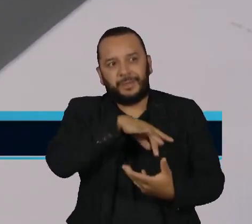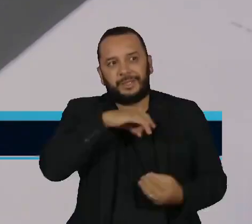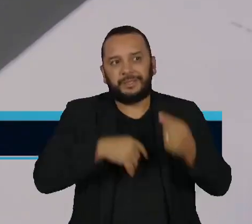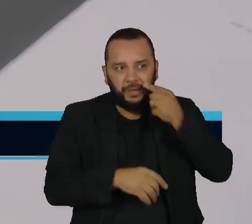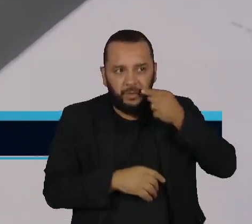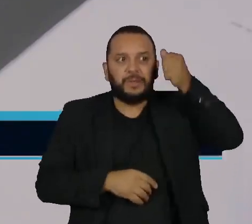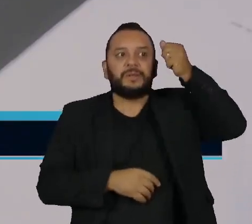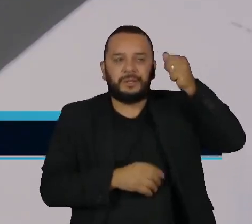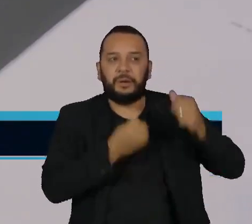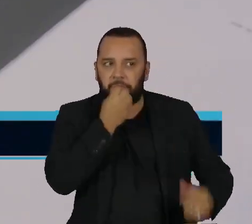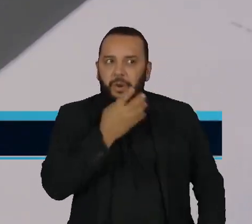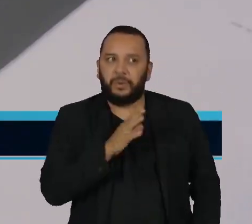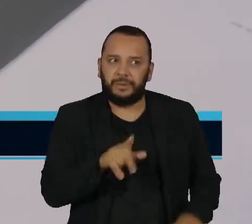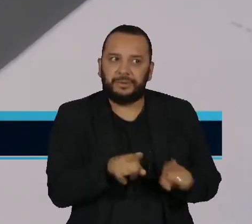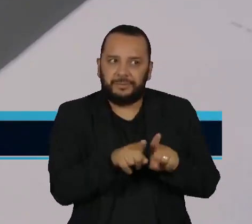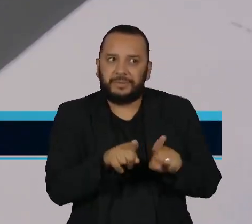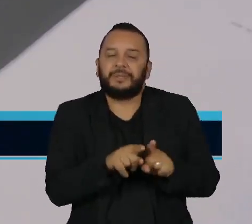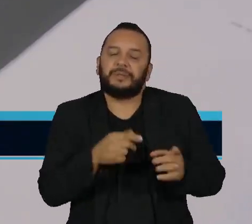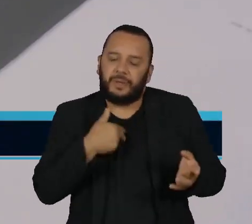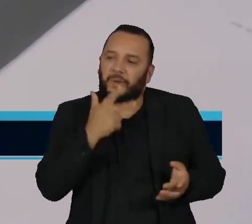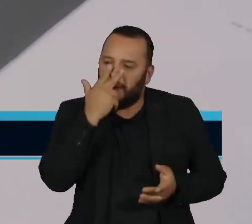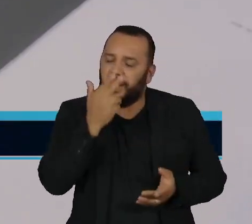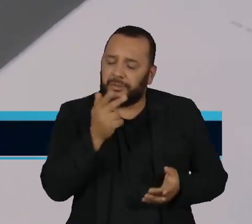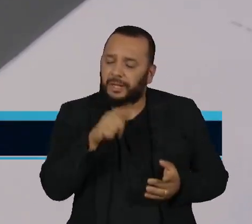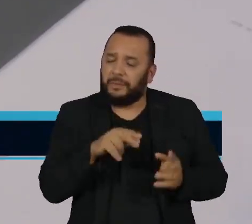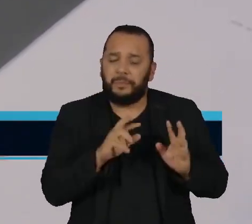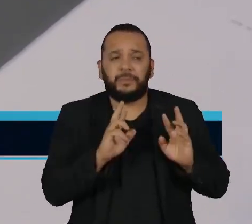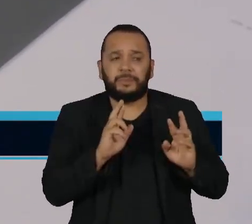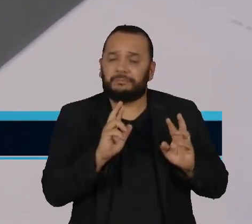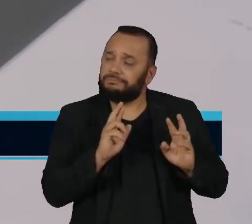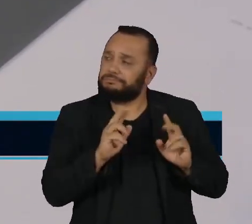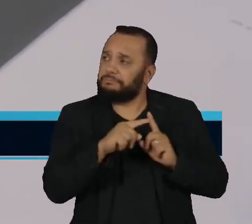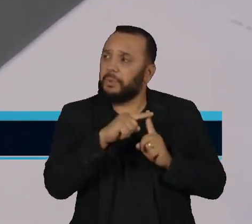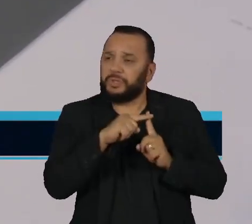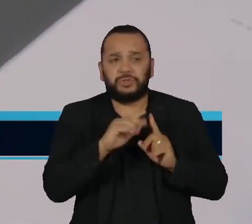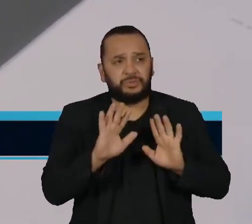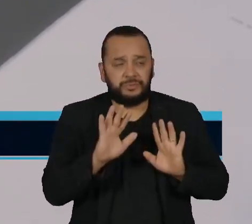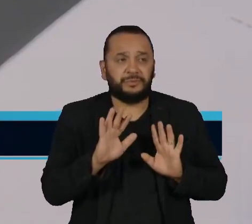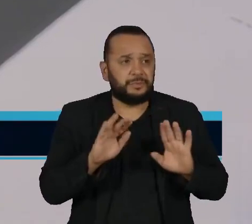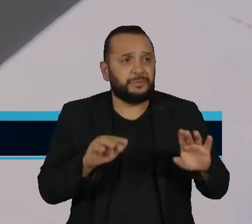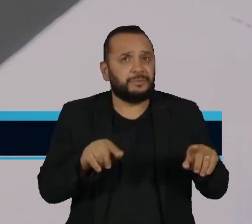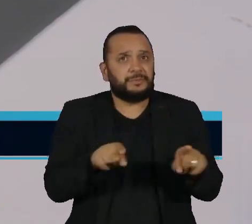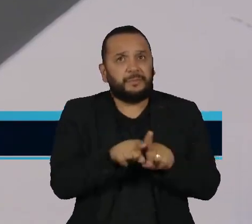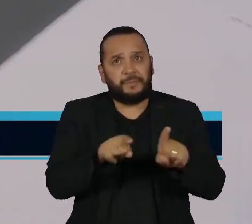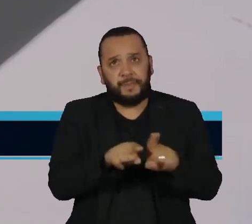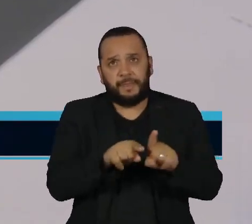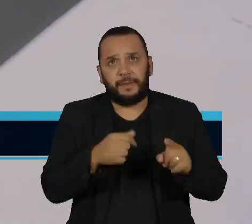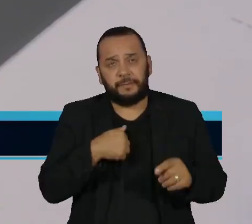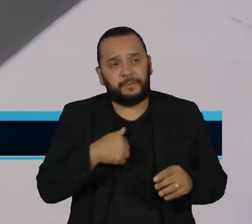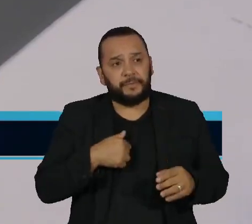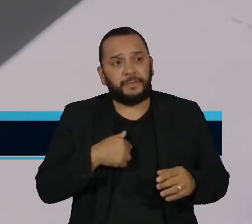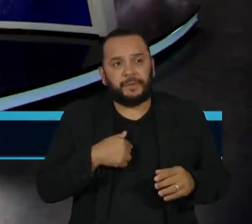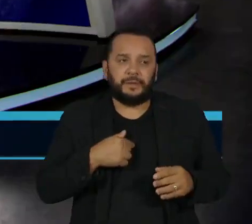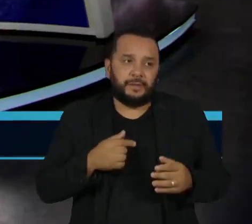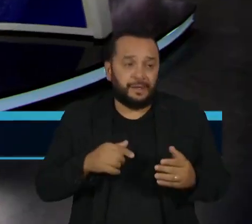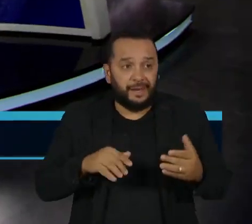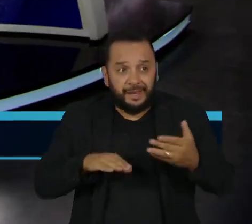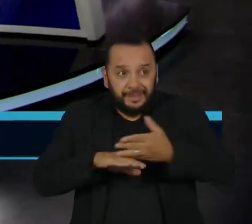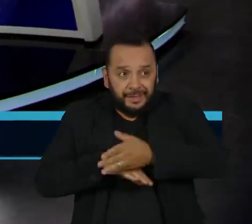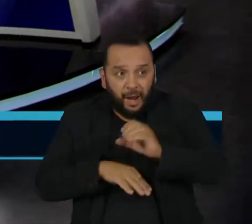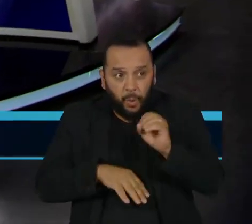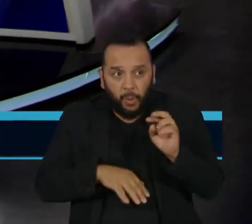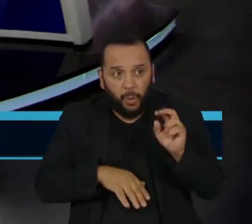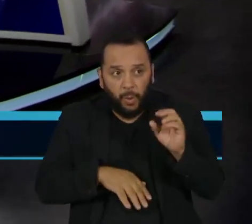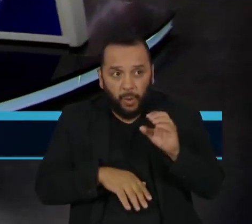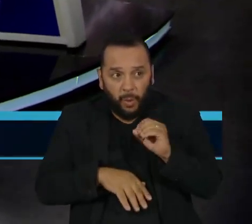em alguma maneira, né? Então, acho que foi um movimento positivo. E sim, foi falado, o problema é a entrada na OTAN. Agora, o